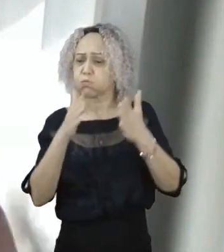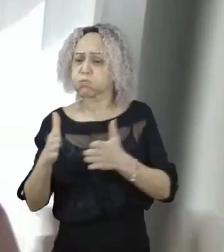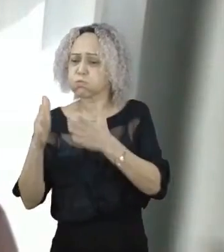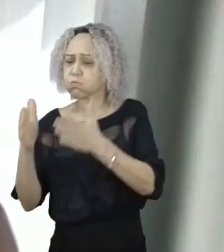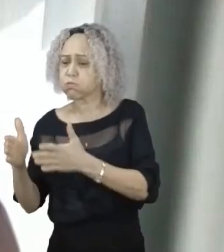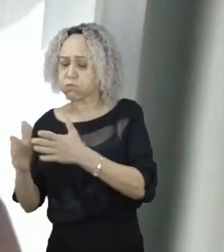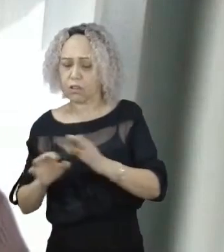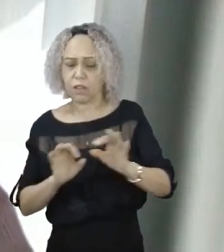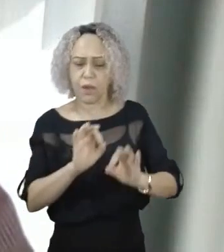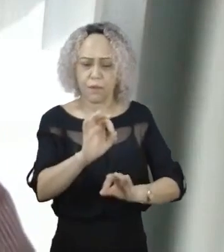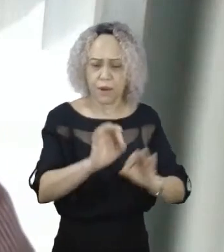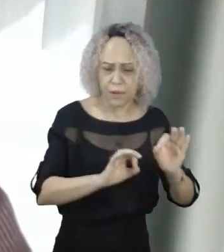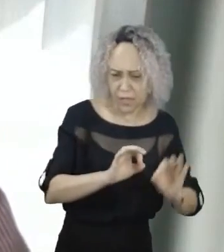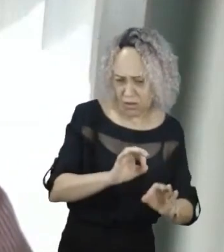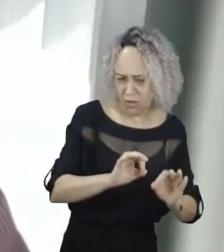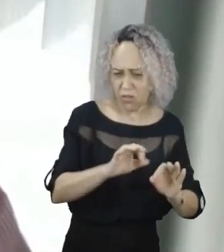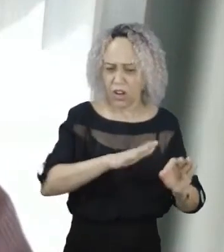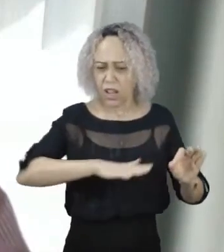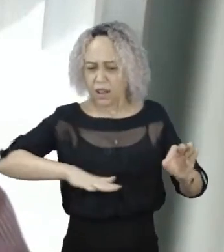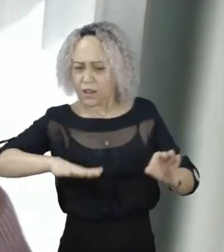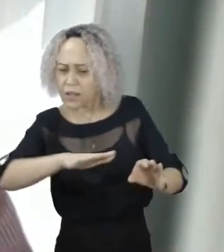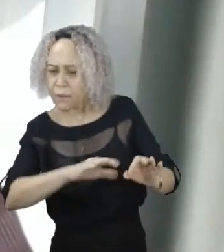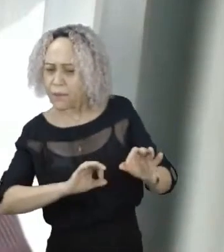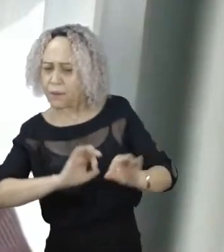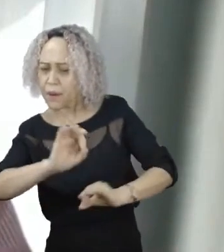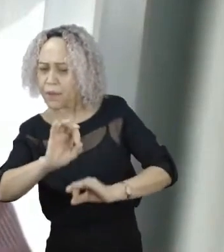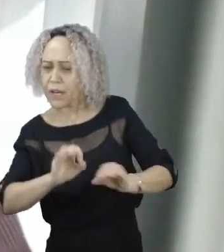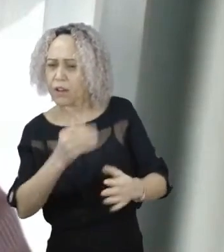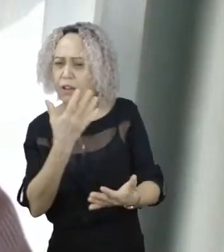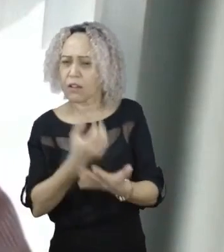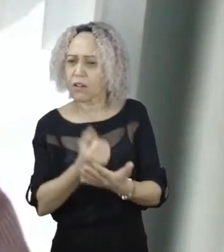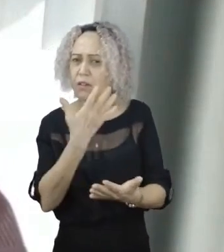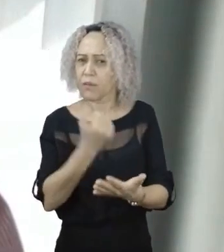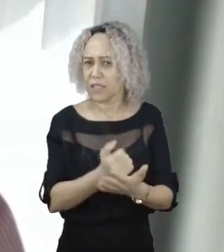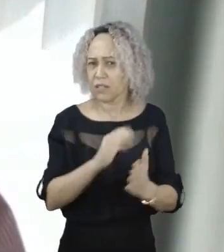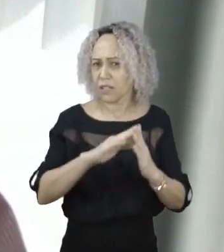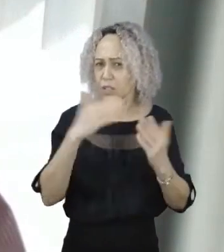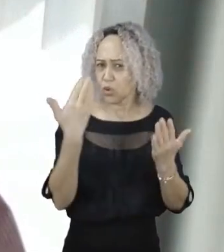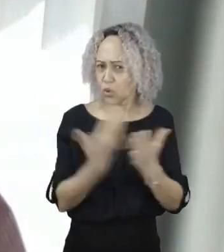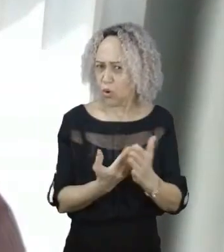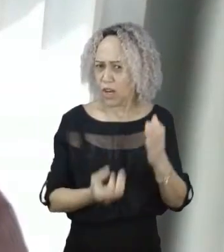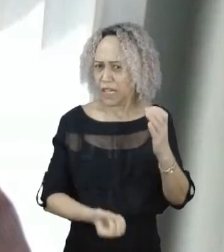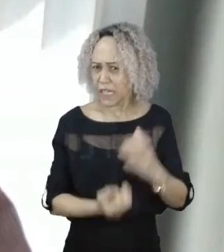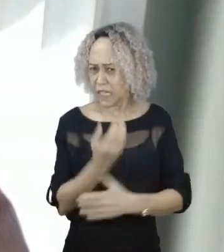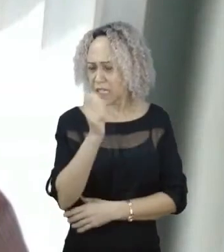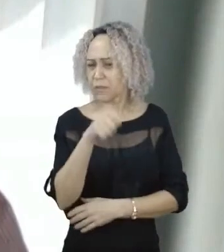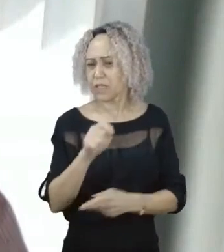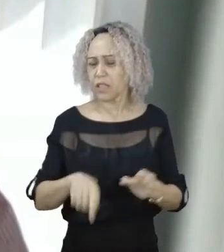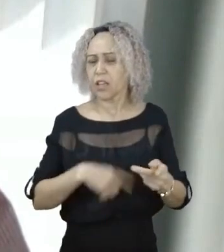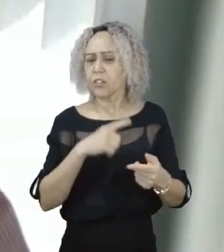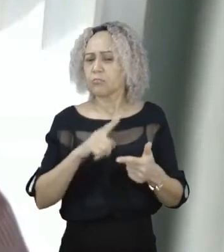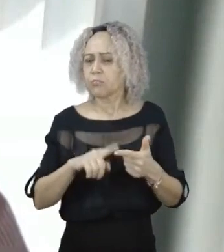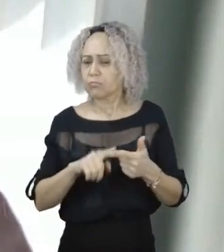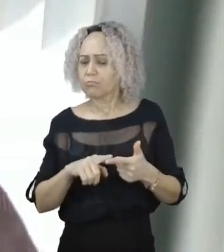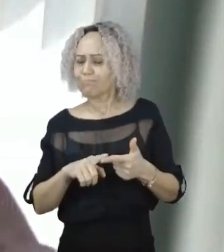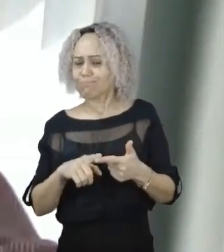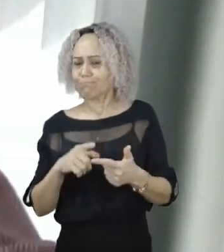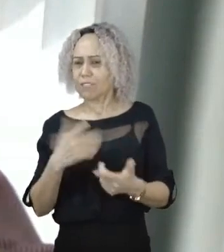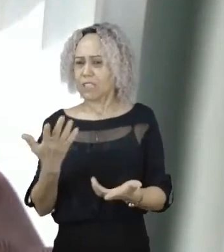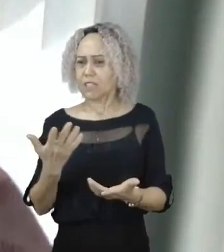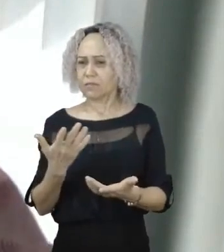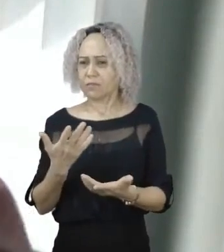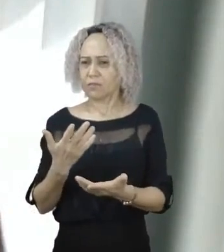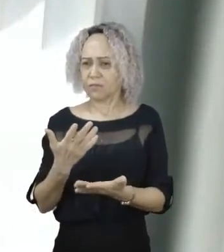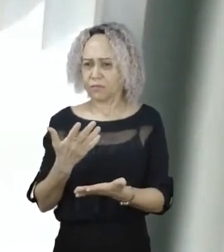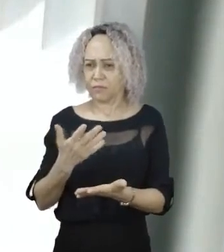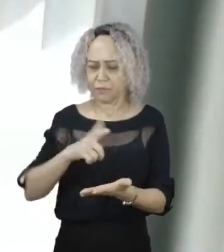tem um ambiente alfabetizador que a escola precisa criar, tem o letramento, como a gente diz, que a criança